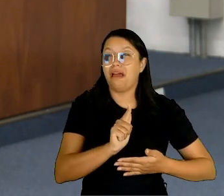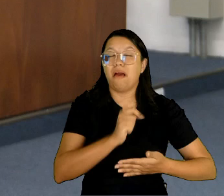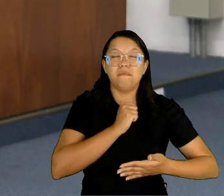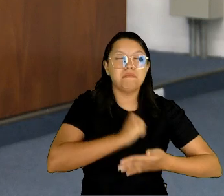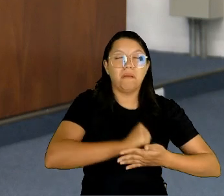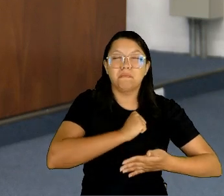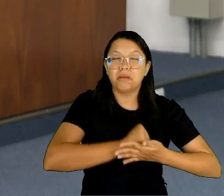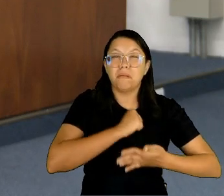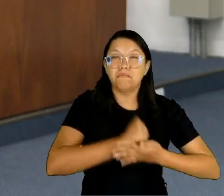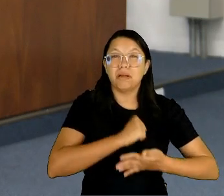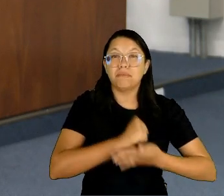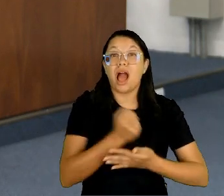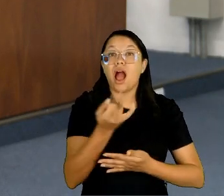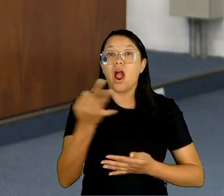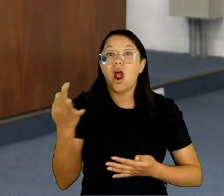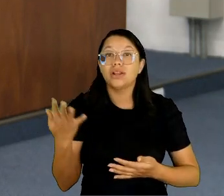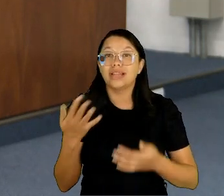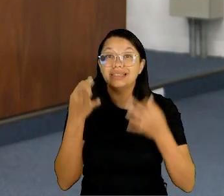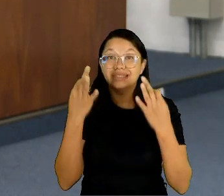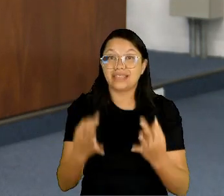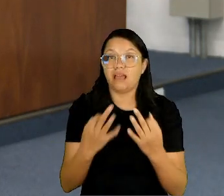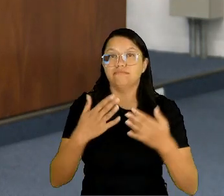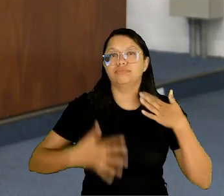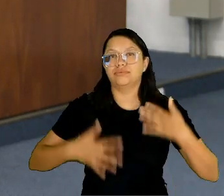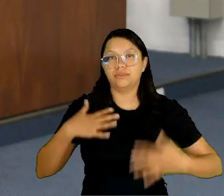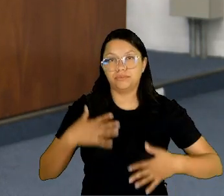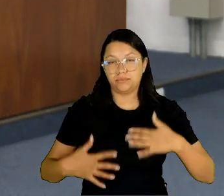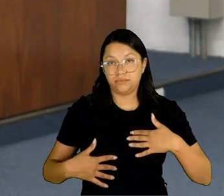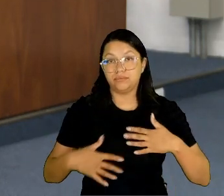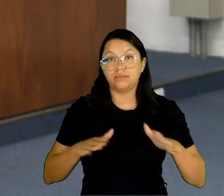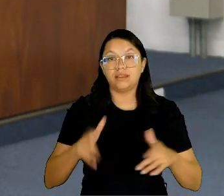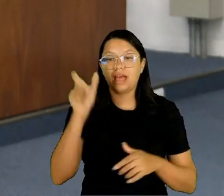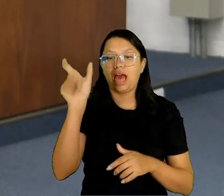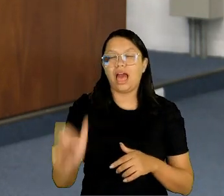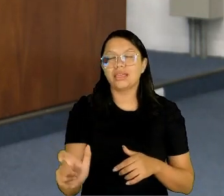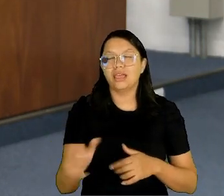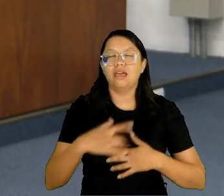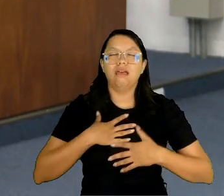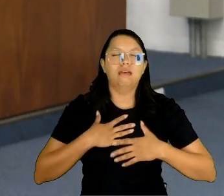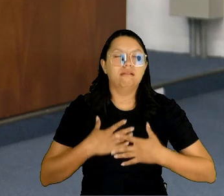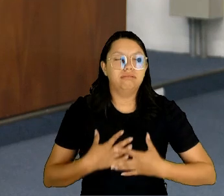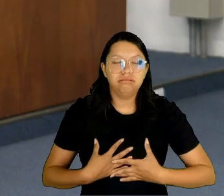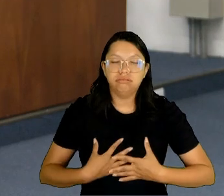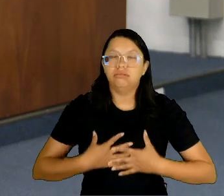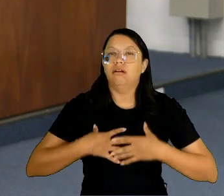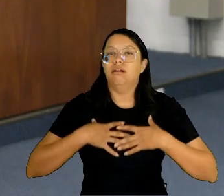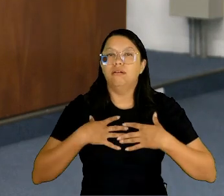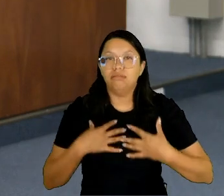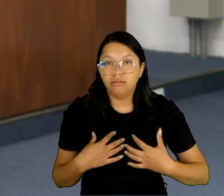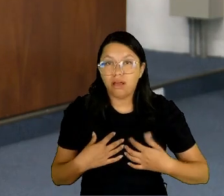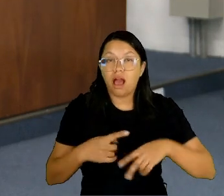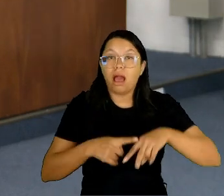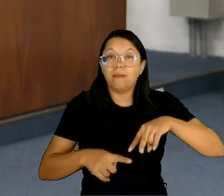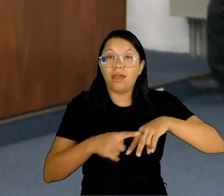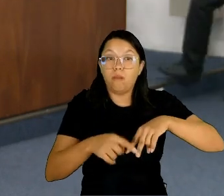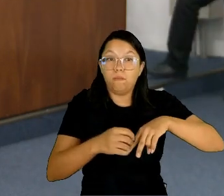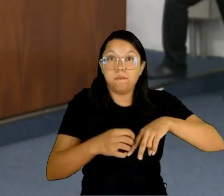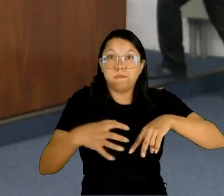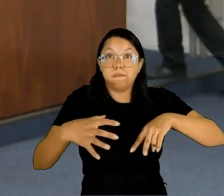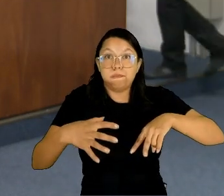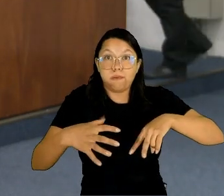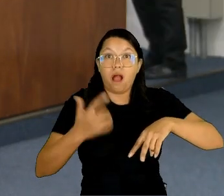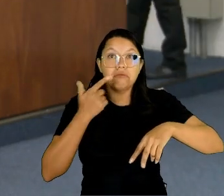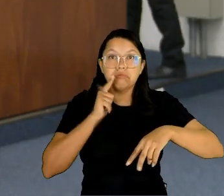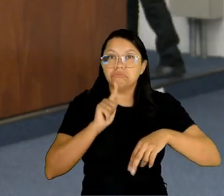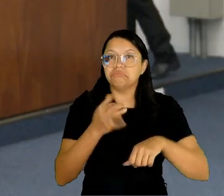não consegue bombear a quantidade de sangue adequada para o corpo. Então, aquele paciente que cansa, que fica com a perna inchada, que o coração